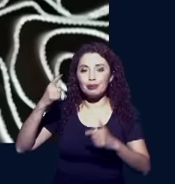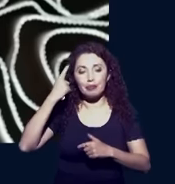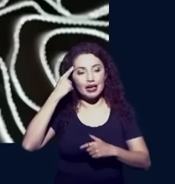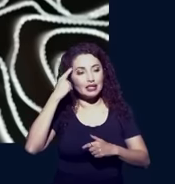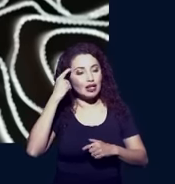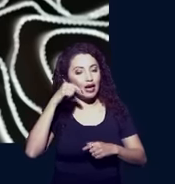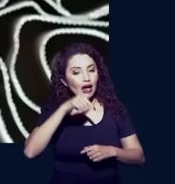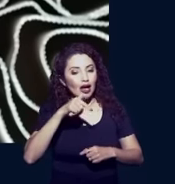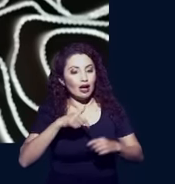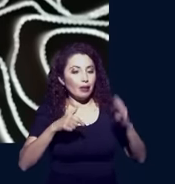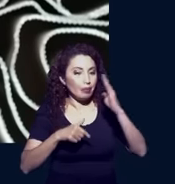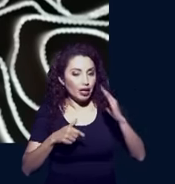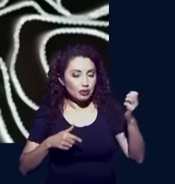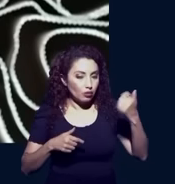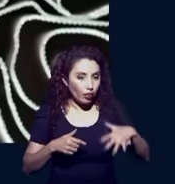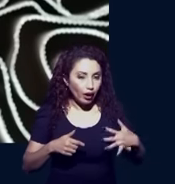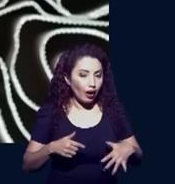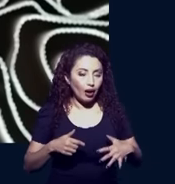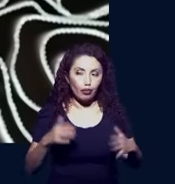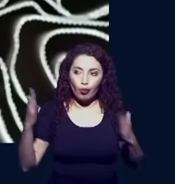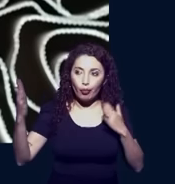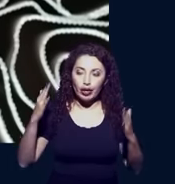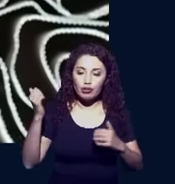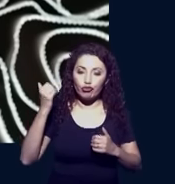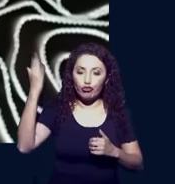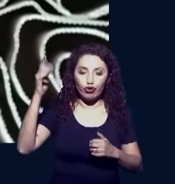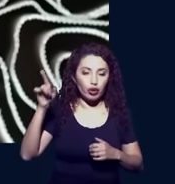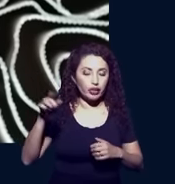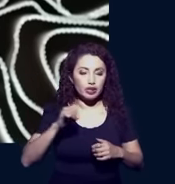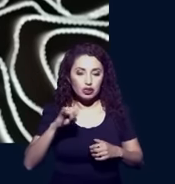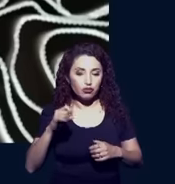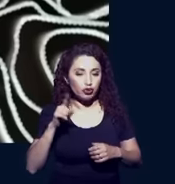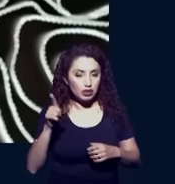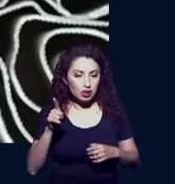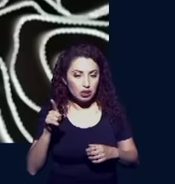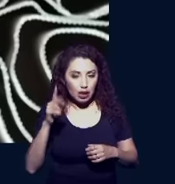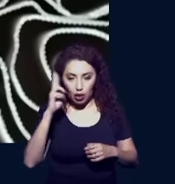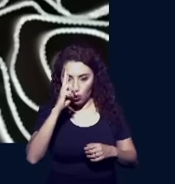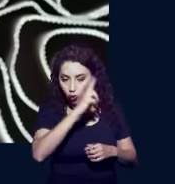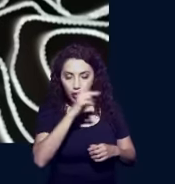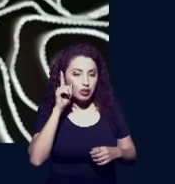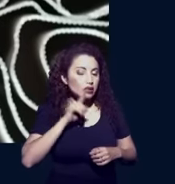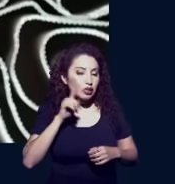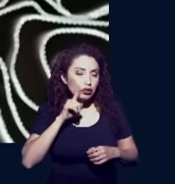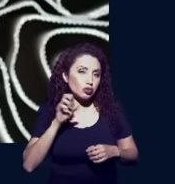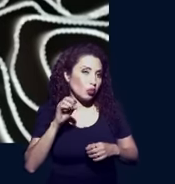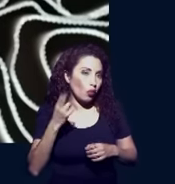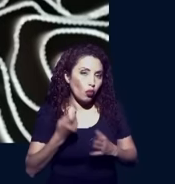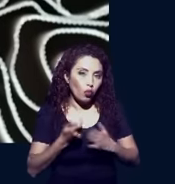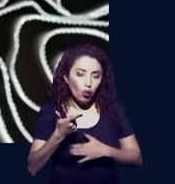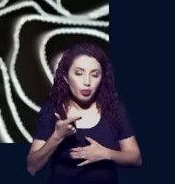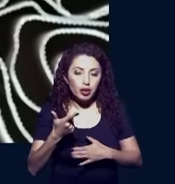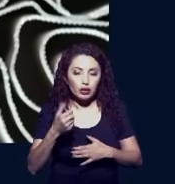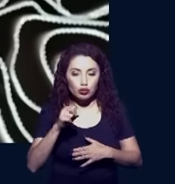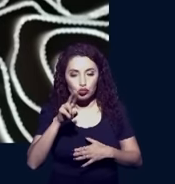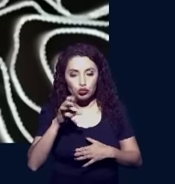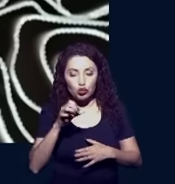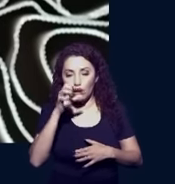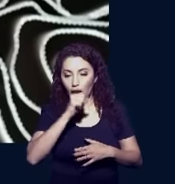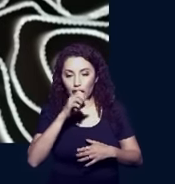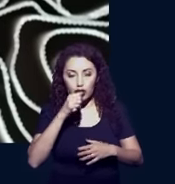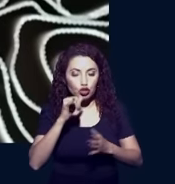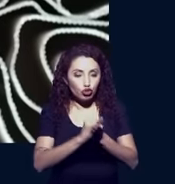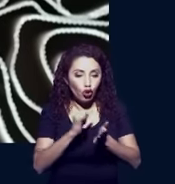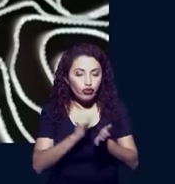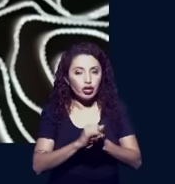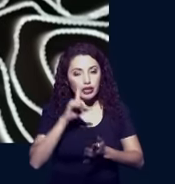Visa Ava o que tá fora pelo contrário né se você faz uma corrida de Uber nos Estados Unidos compra um suco de laranja em Nova York resolve cortar